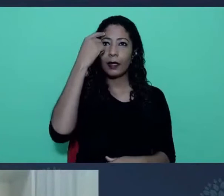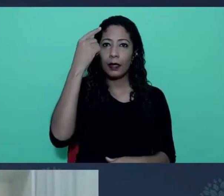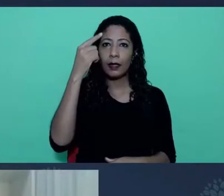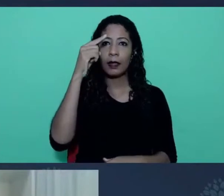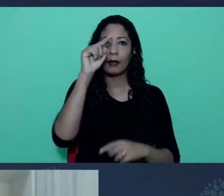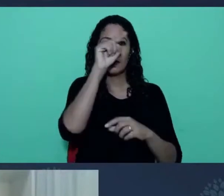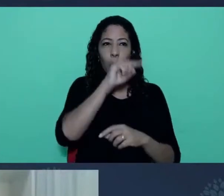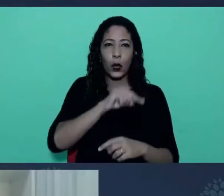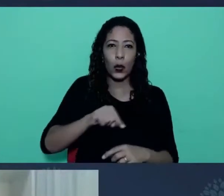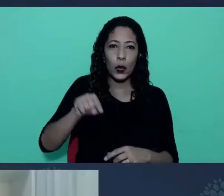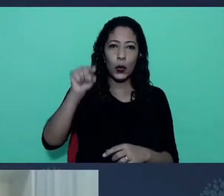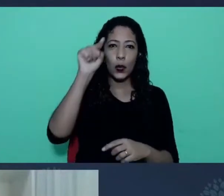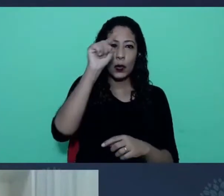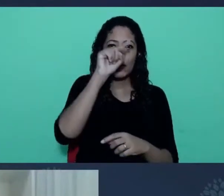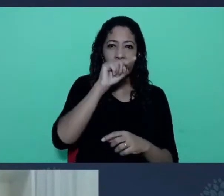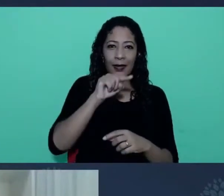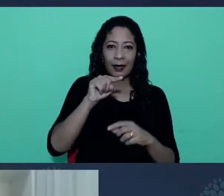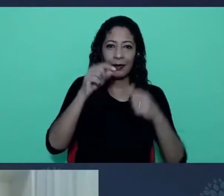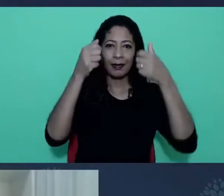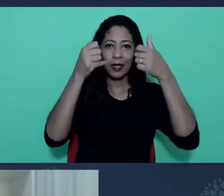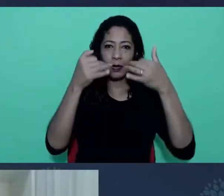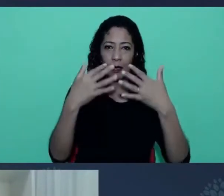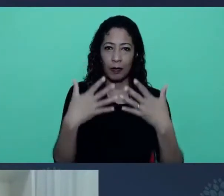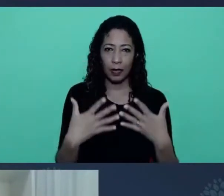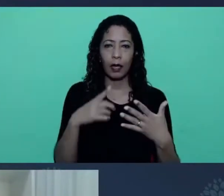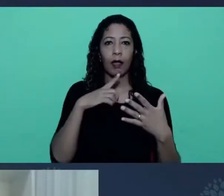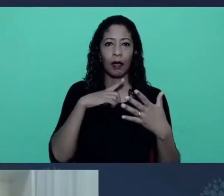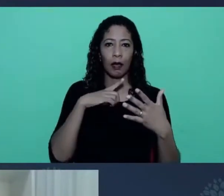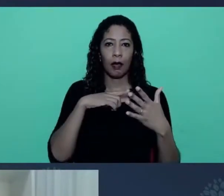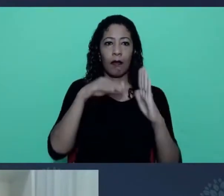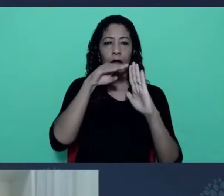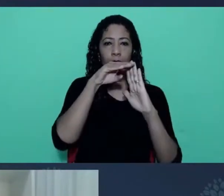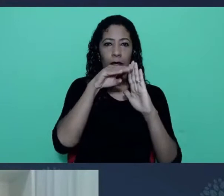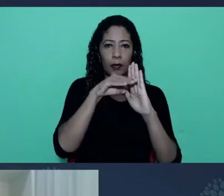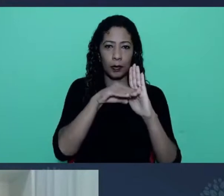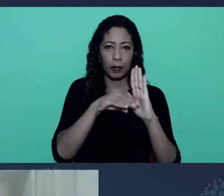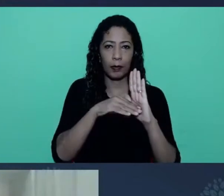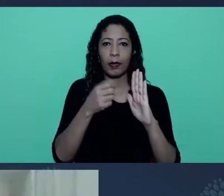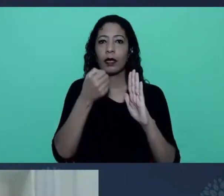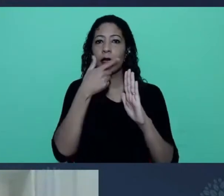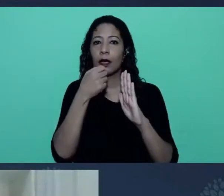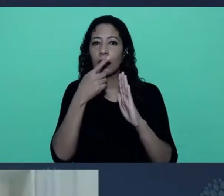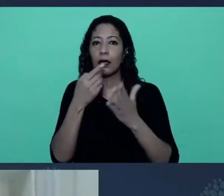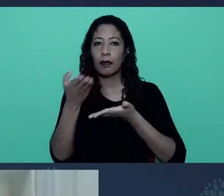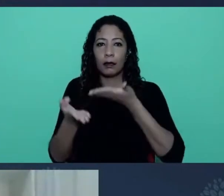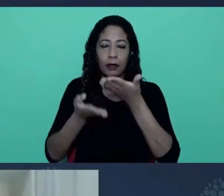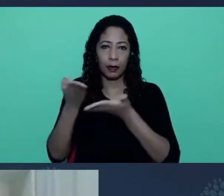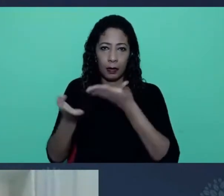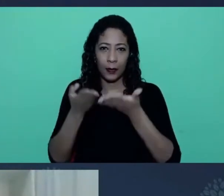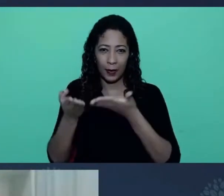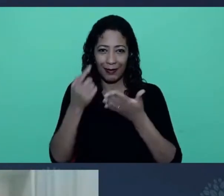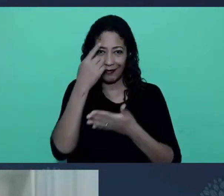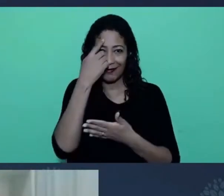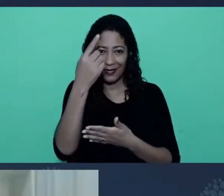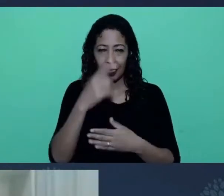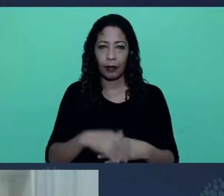ciclo vicioso que tem um ponto importante, que é a respeito do tratamento farmacológico? A gente não pode atender os